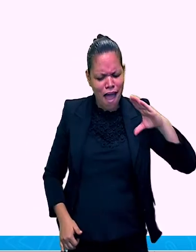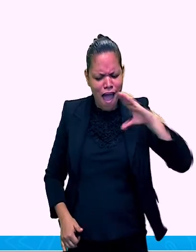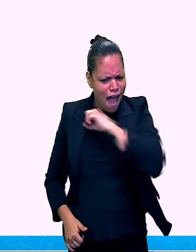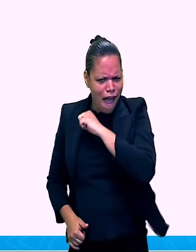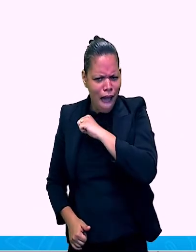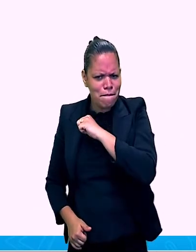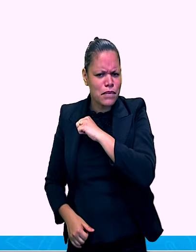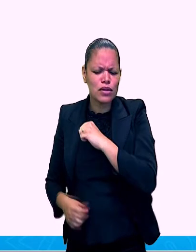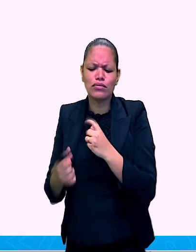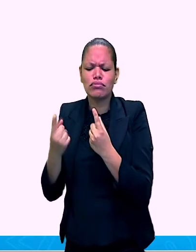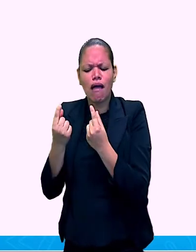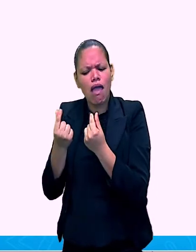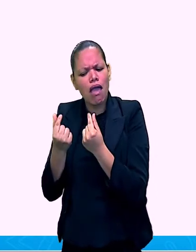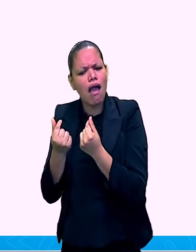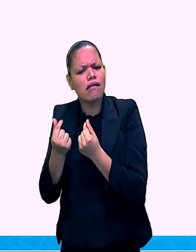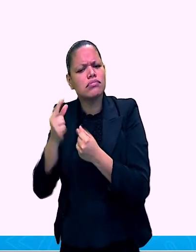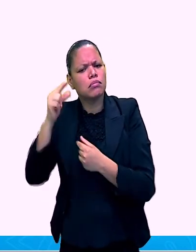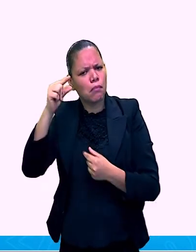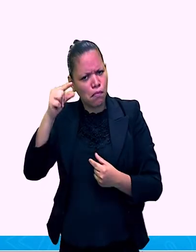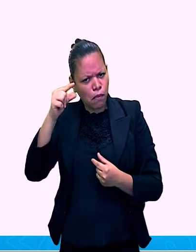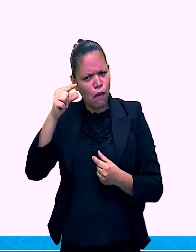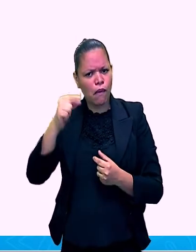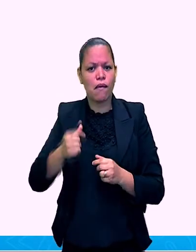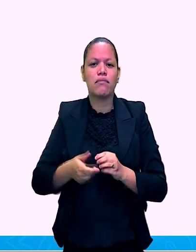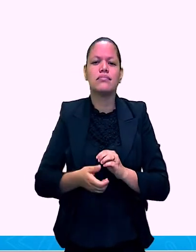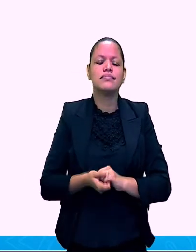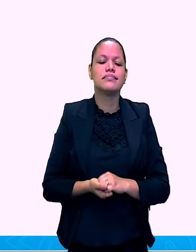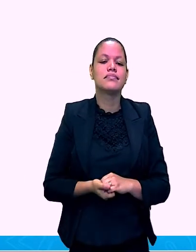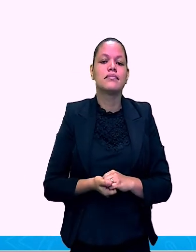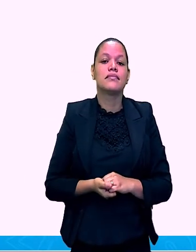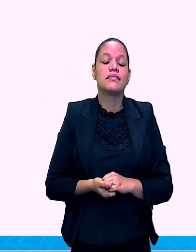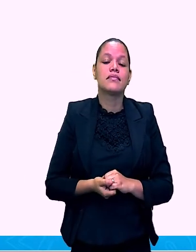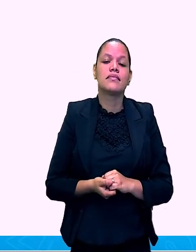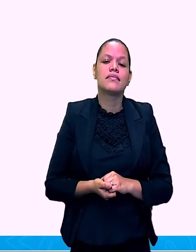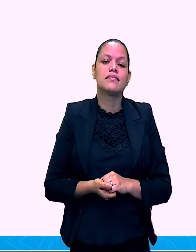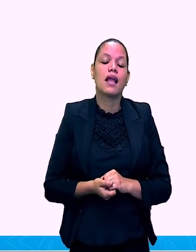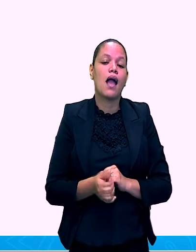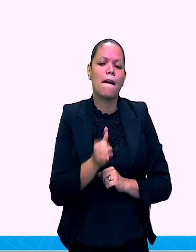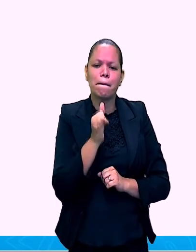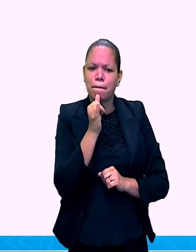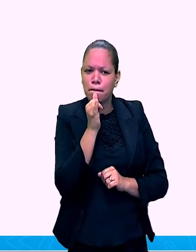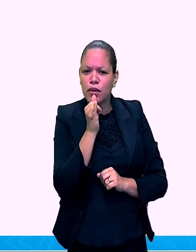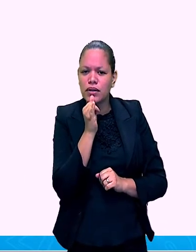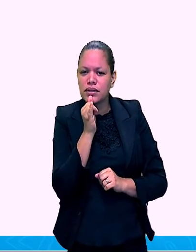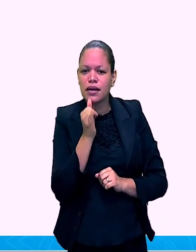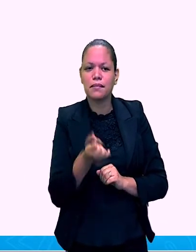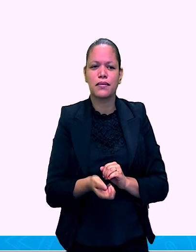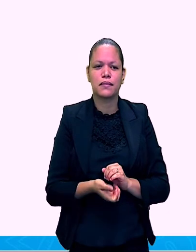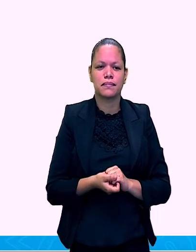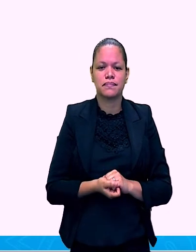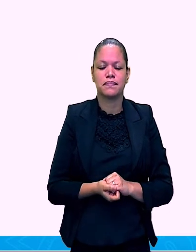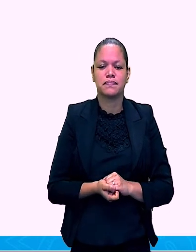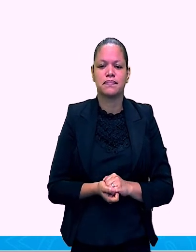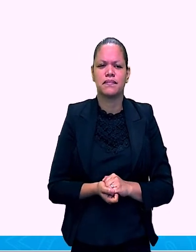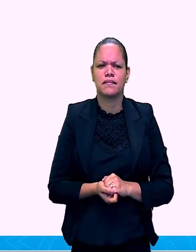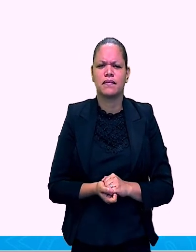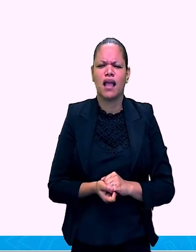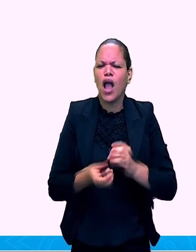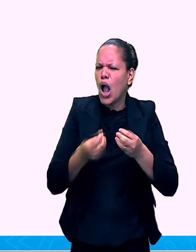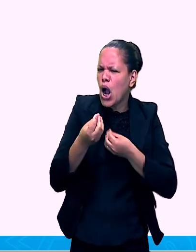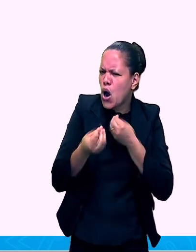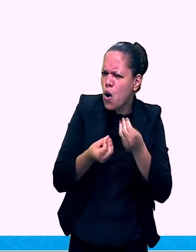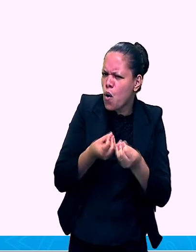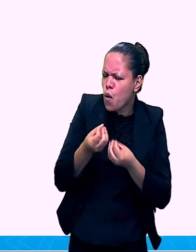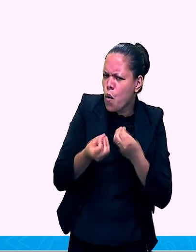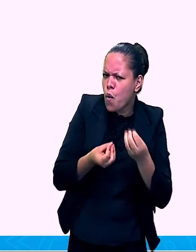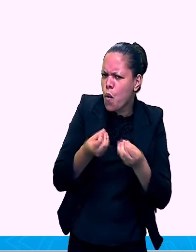tenha lucro e não tenha que gastar tanto para transportar aquilo que ele produz, ok? Como